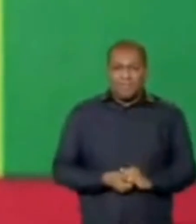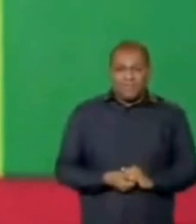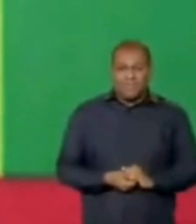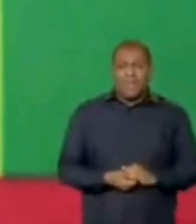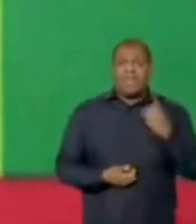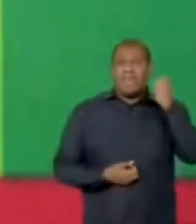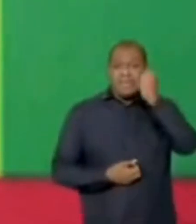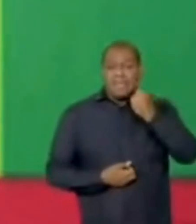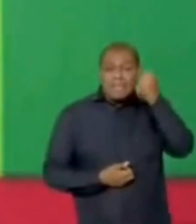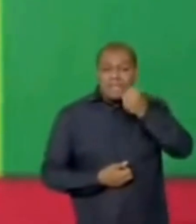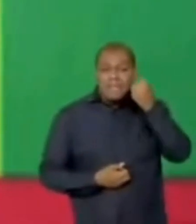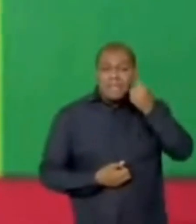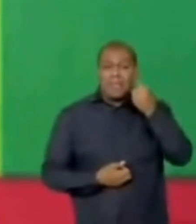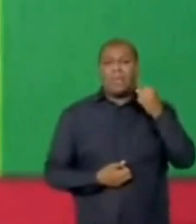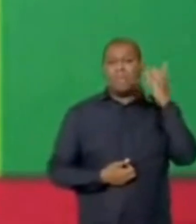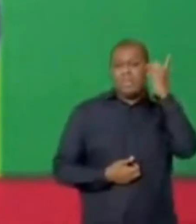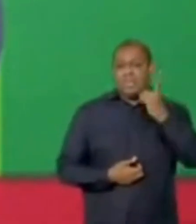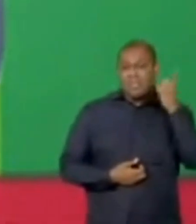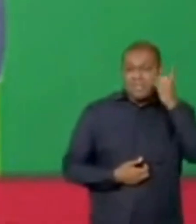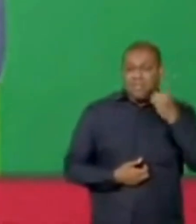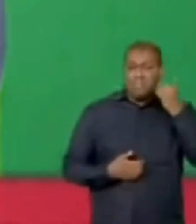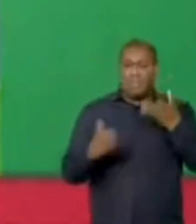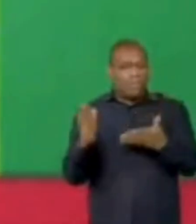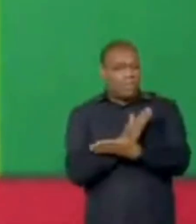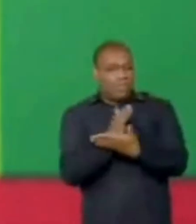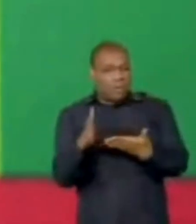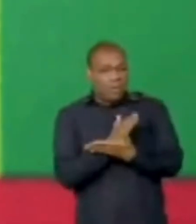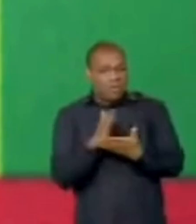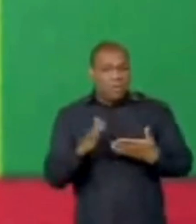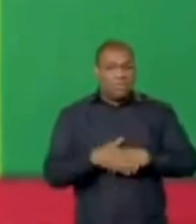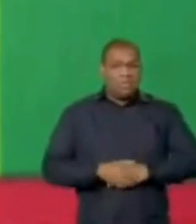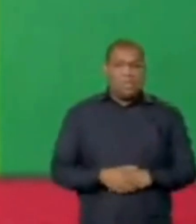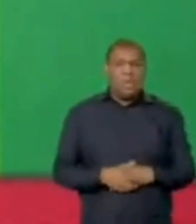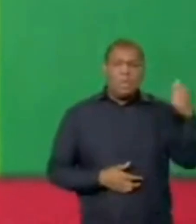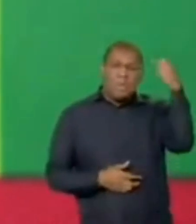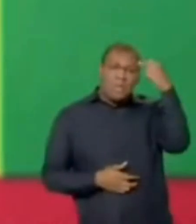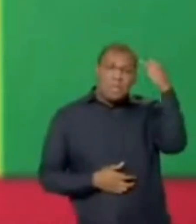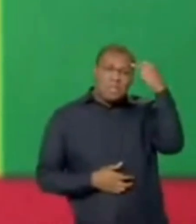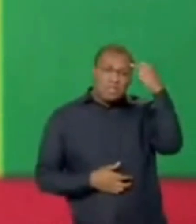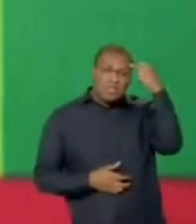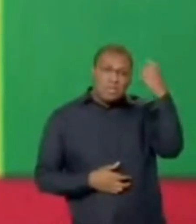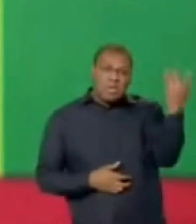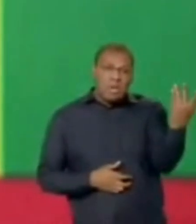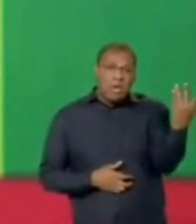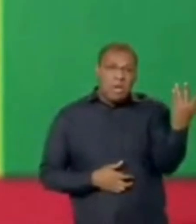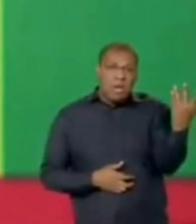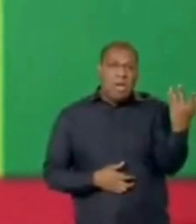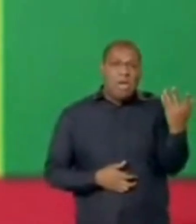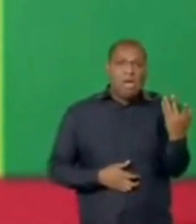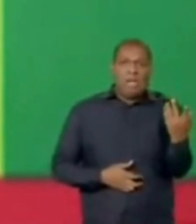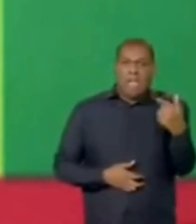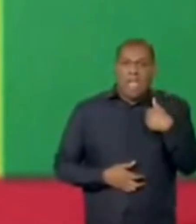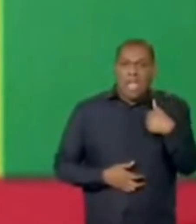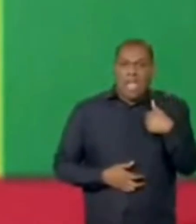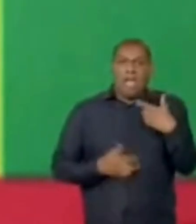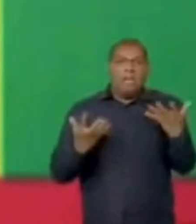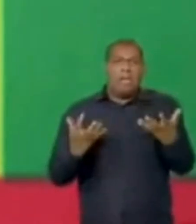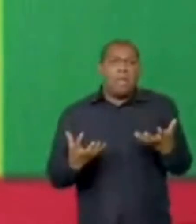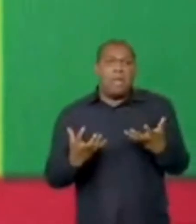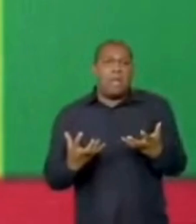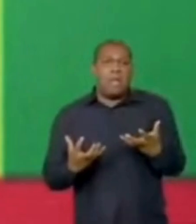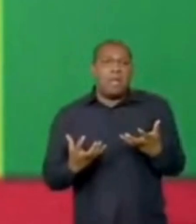impeachment, que já conta com quase 60 assinaturas. O documento alega que o